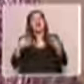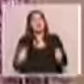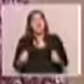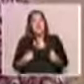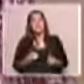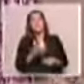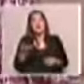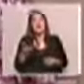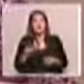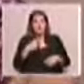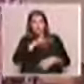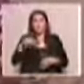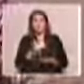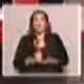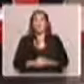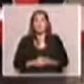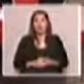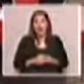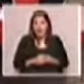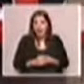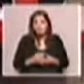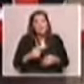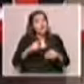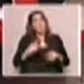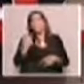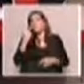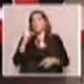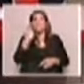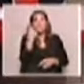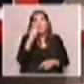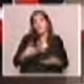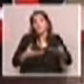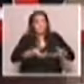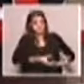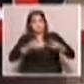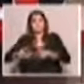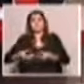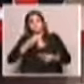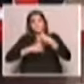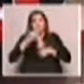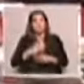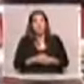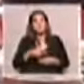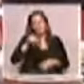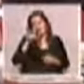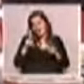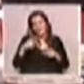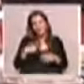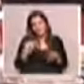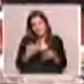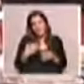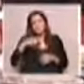Não há hipótese, João, mas há a possibilidade de levar menos que o queijo de quilo. Sim, esse aqui é o grande problema. Eu estou como a Fernanda. Eu também tenho dificuldades em parar de comer.